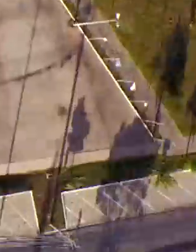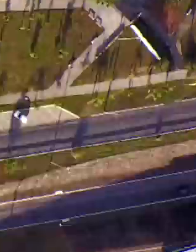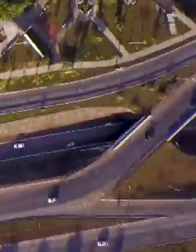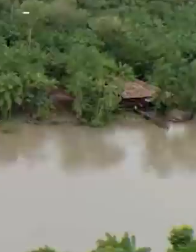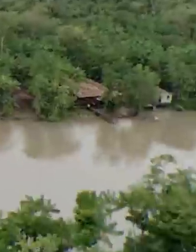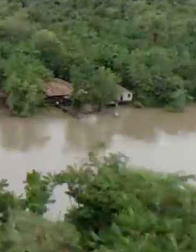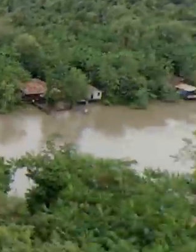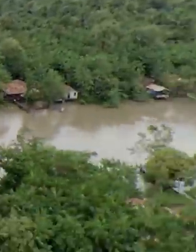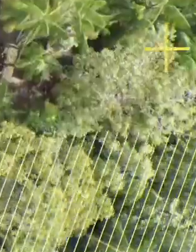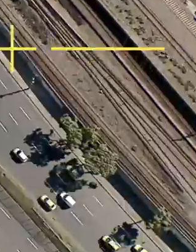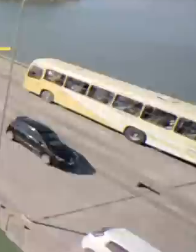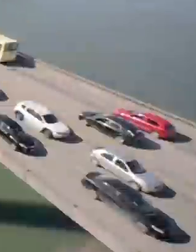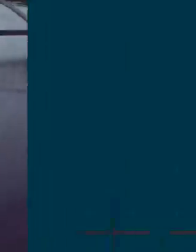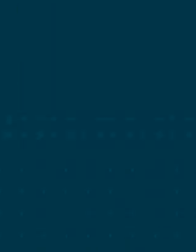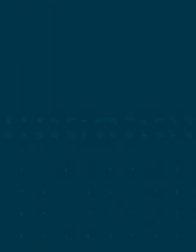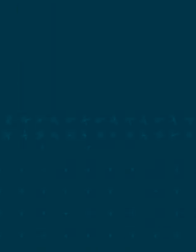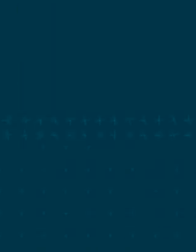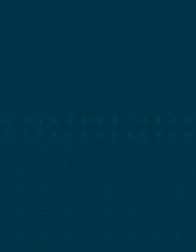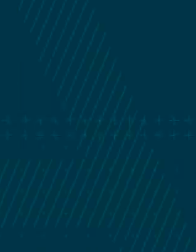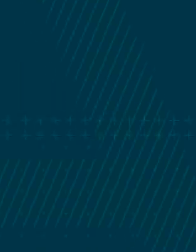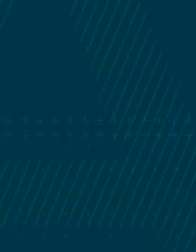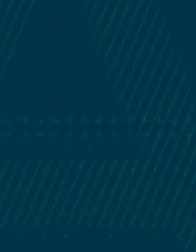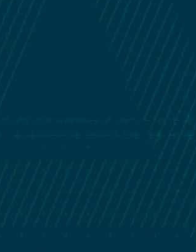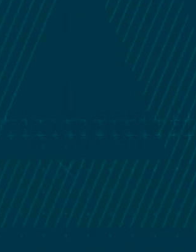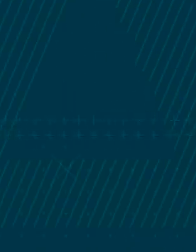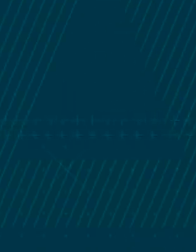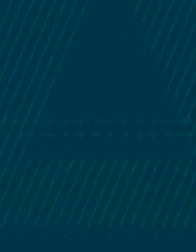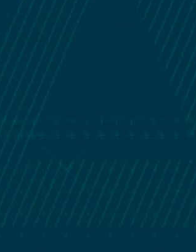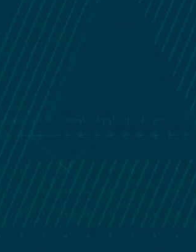e aí